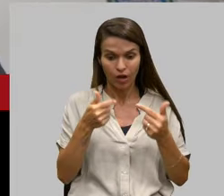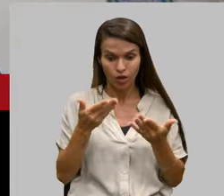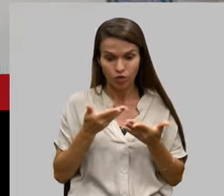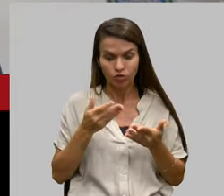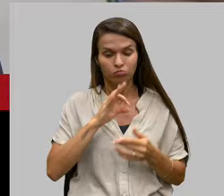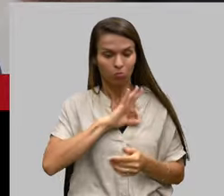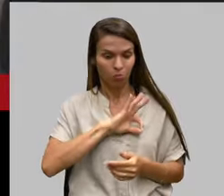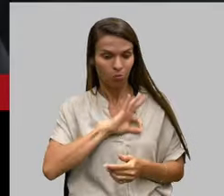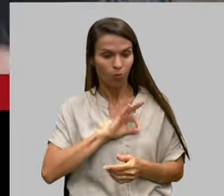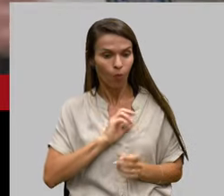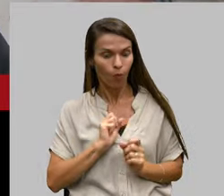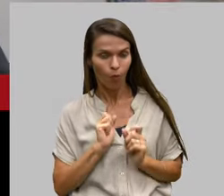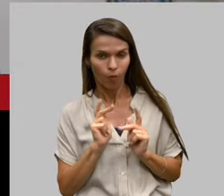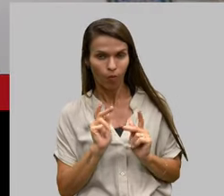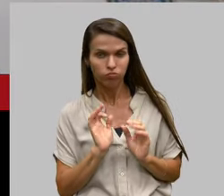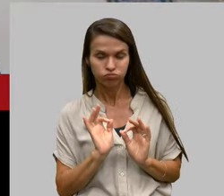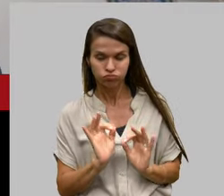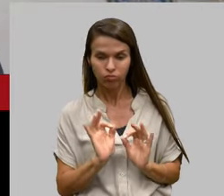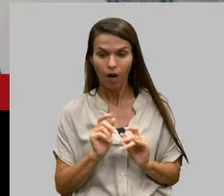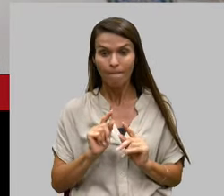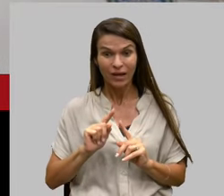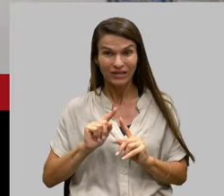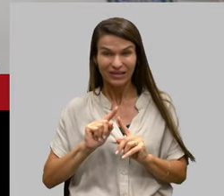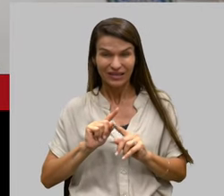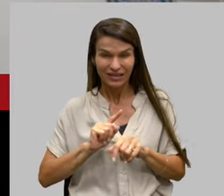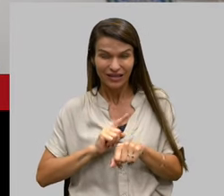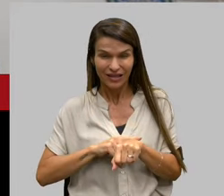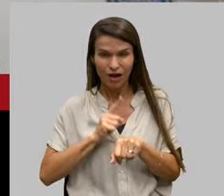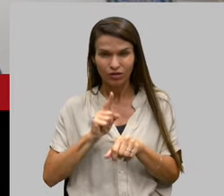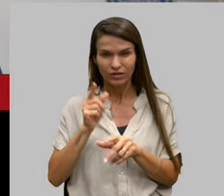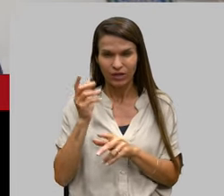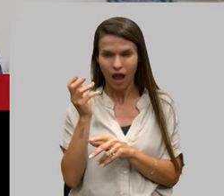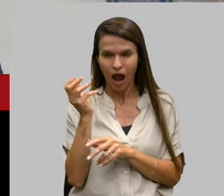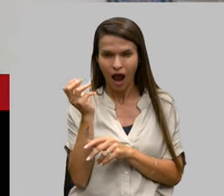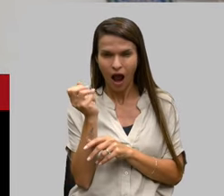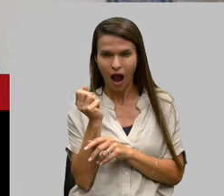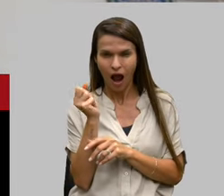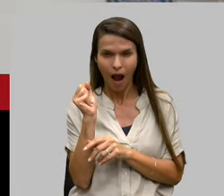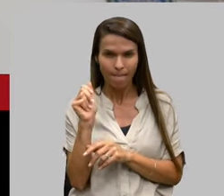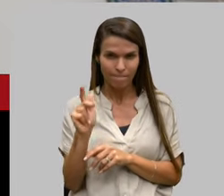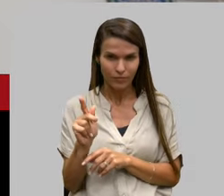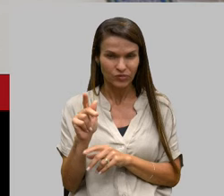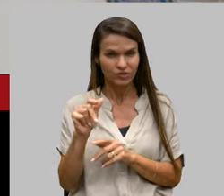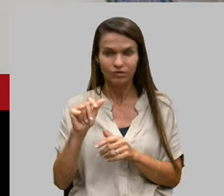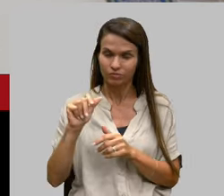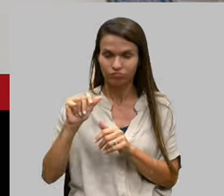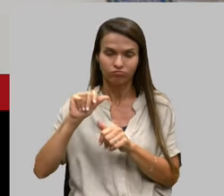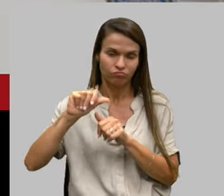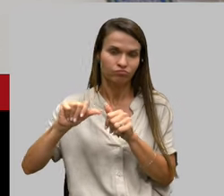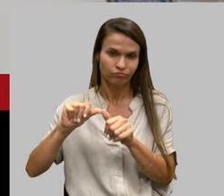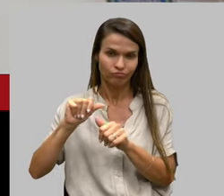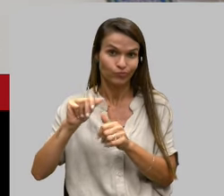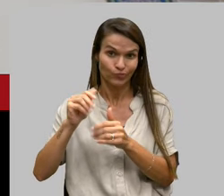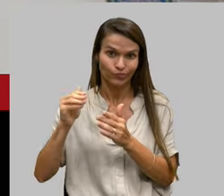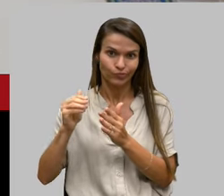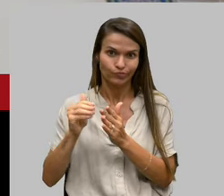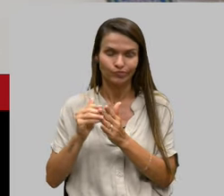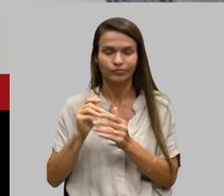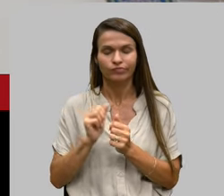salário mas na hora que se aposenta as coisas modificam completamente Então acho o papel aqui da dessa comissão